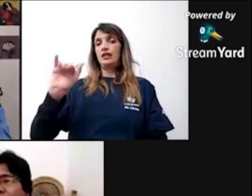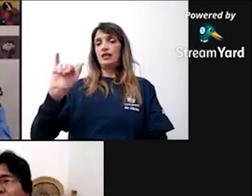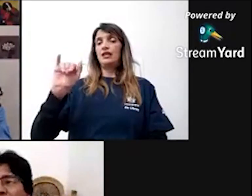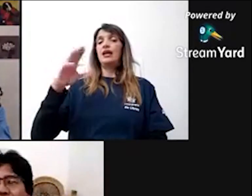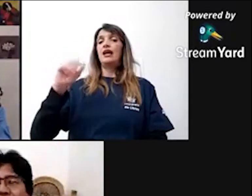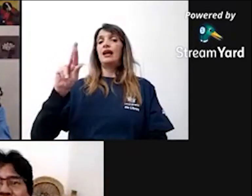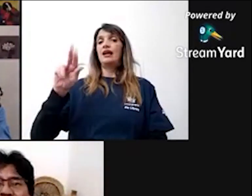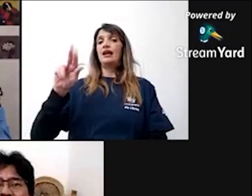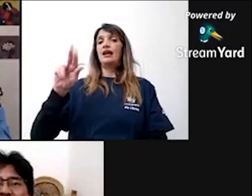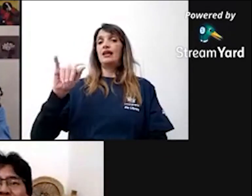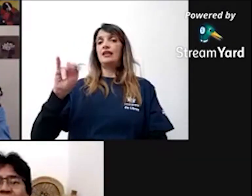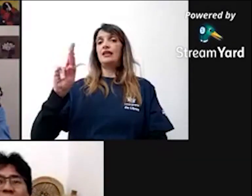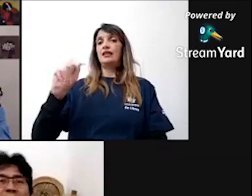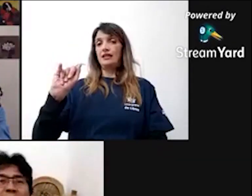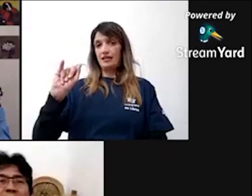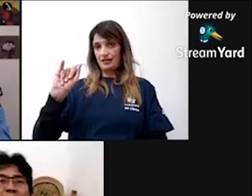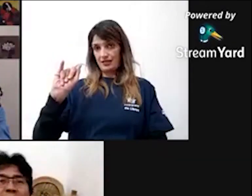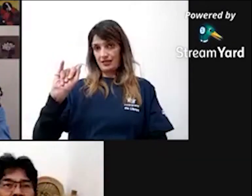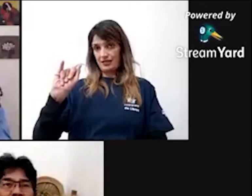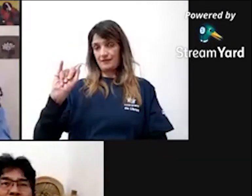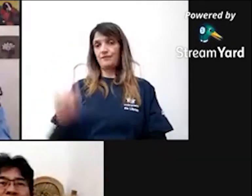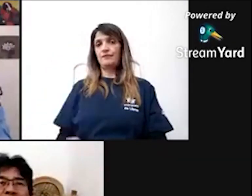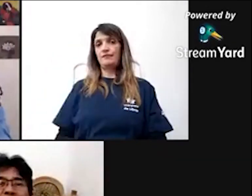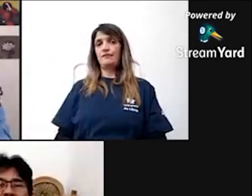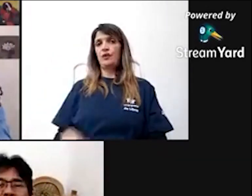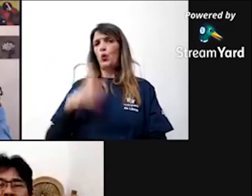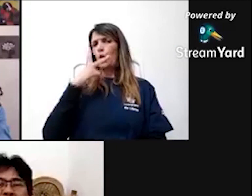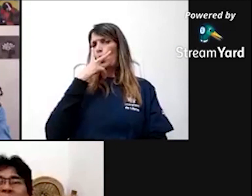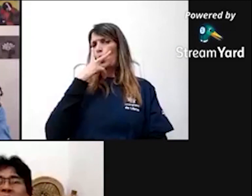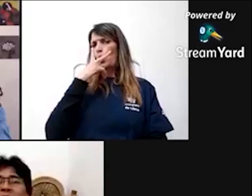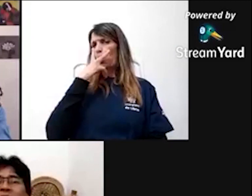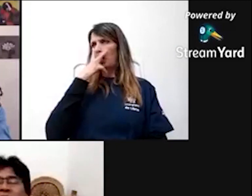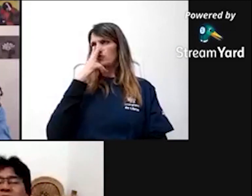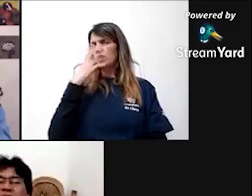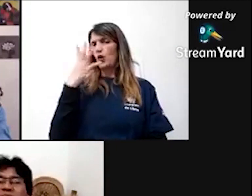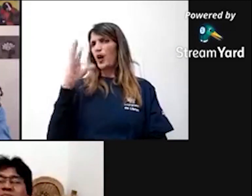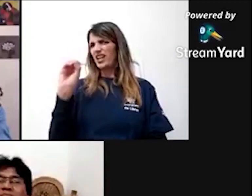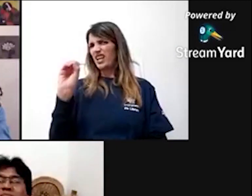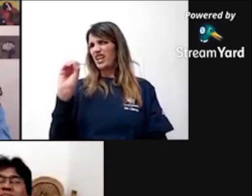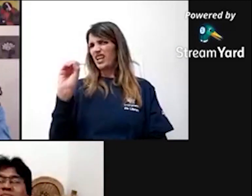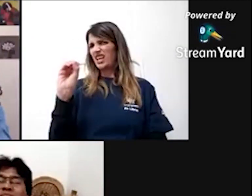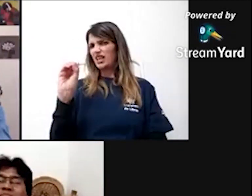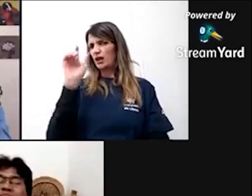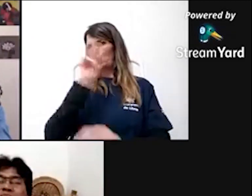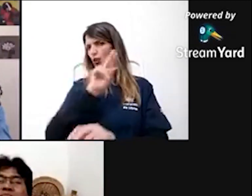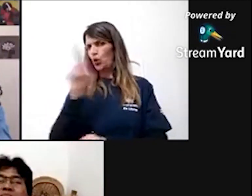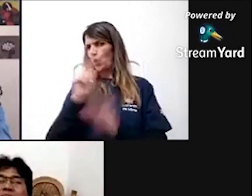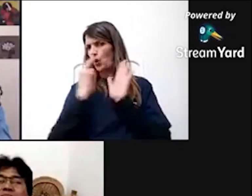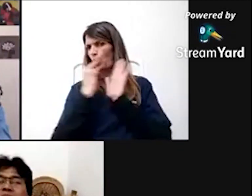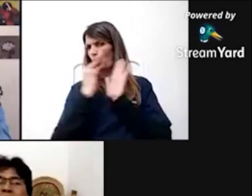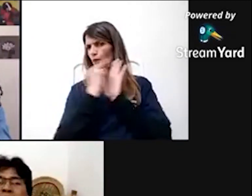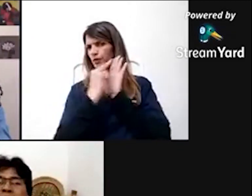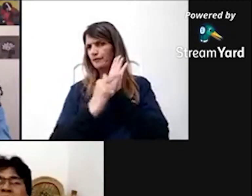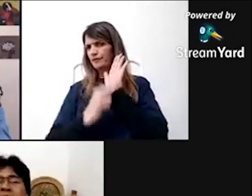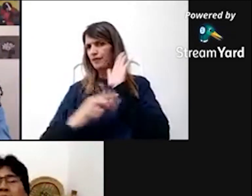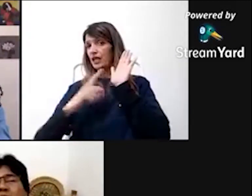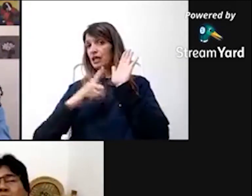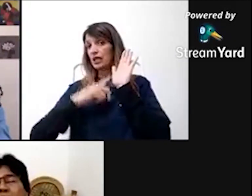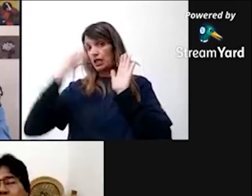são pelo menos 40 denominações diferentes que tem aí em São Paulo,